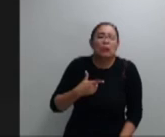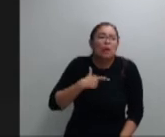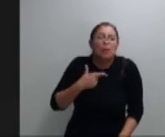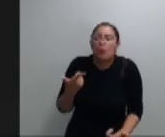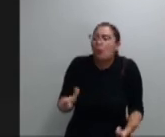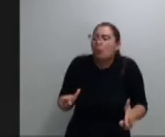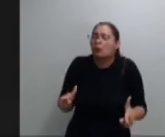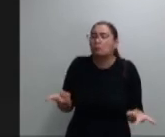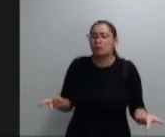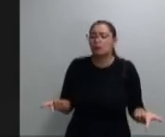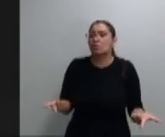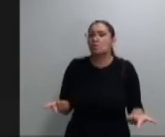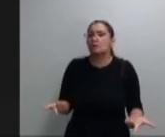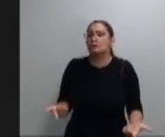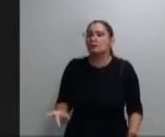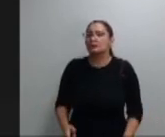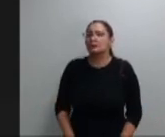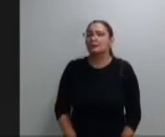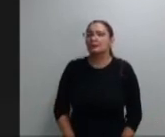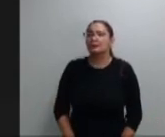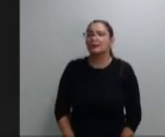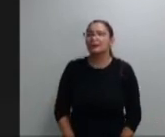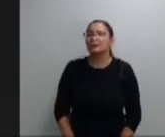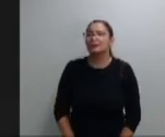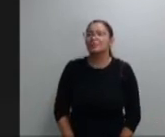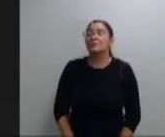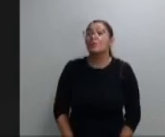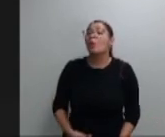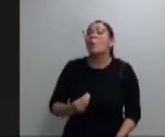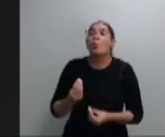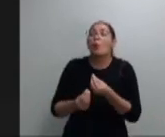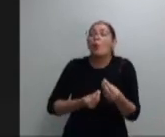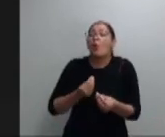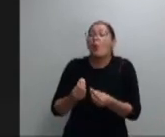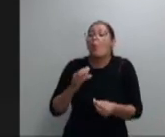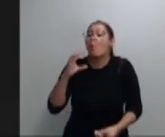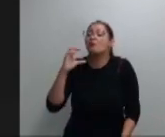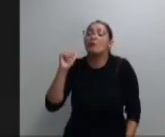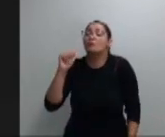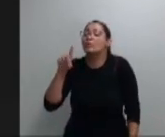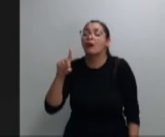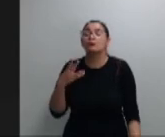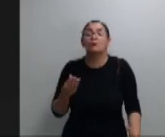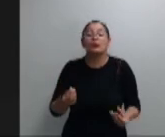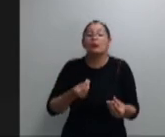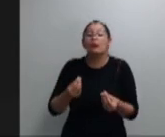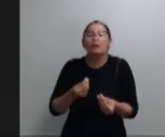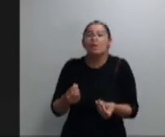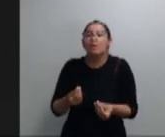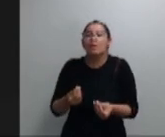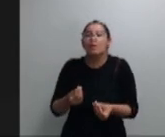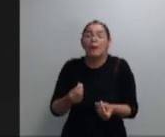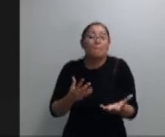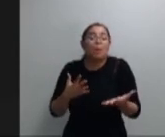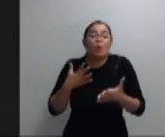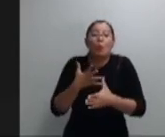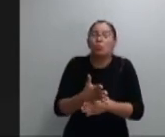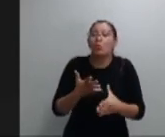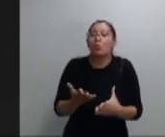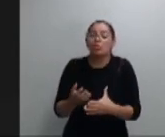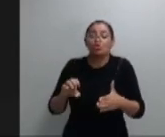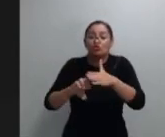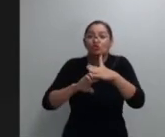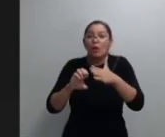relevante? quer dizer qual é o vínculo que tem o Cade qual é a legitimidade que tem o Cade para se meter numa coligação de empresas